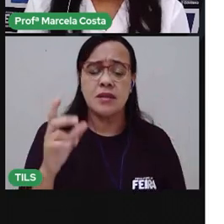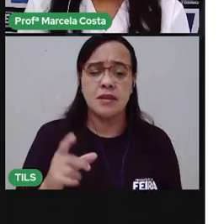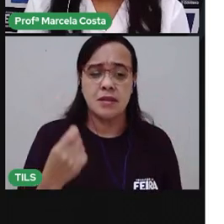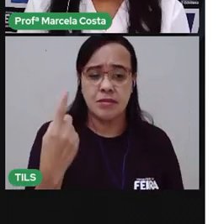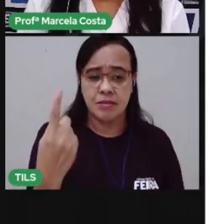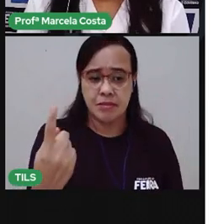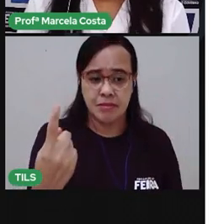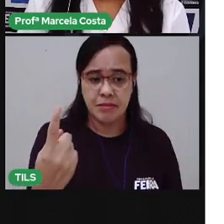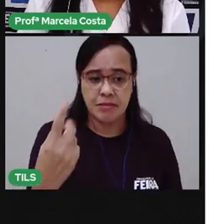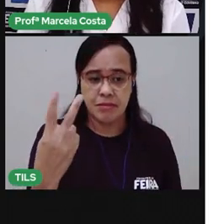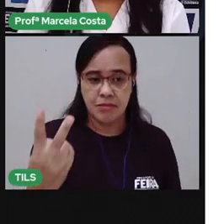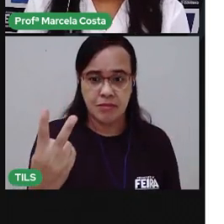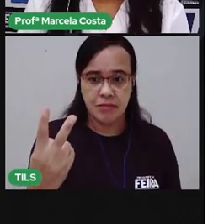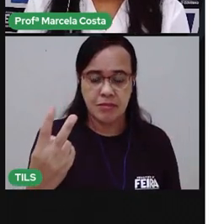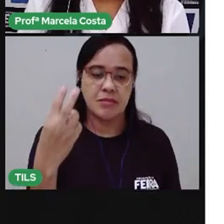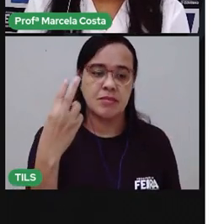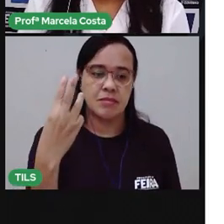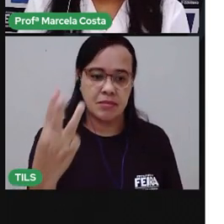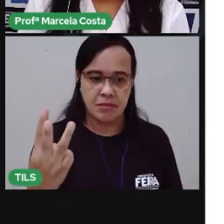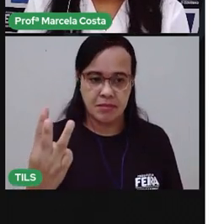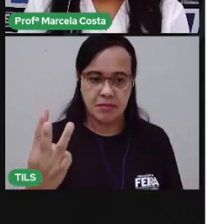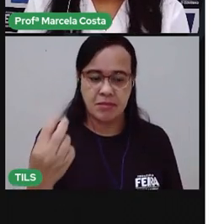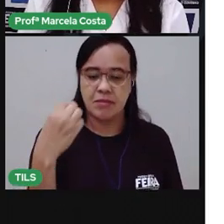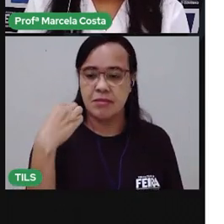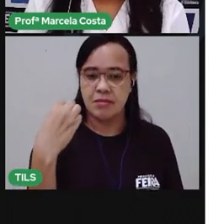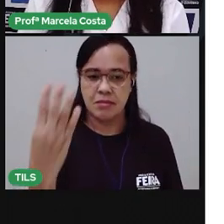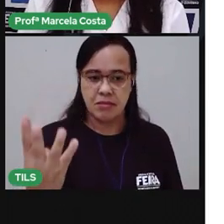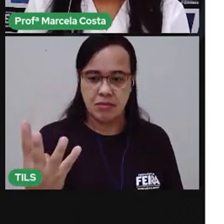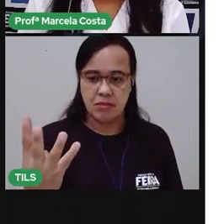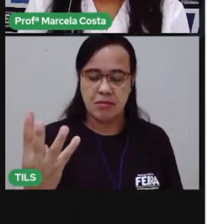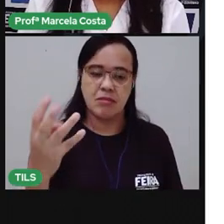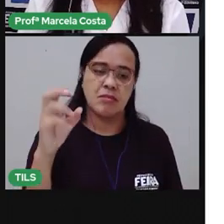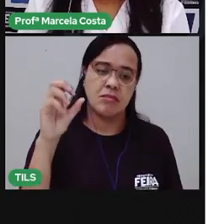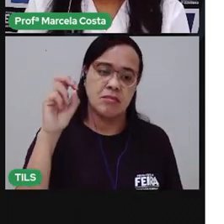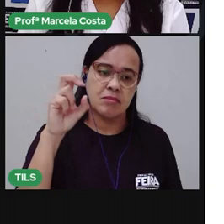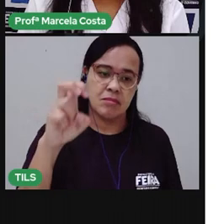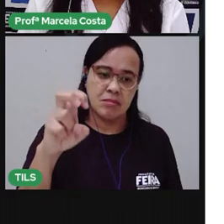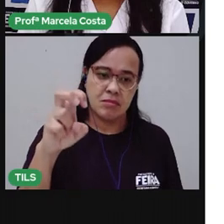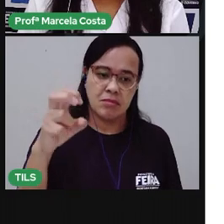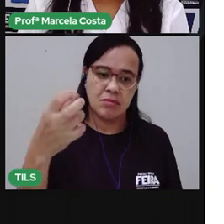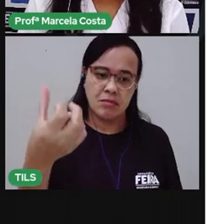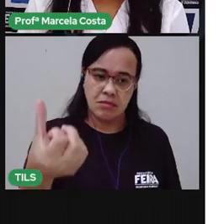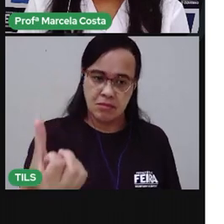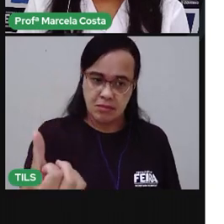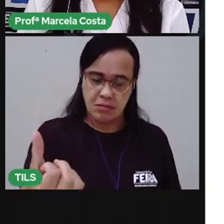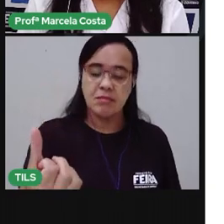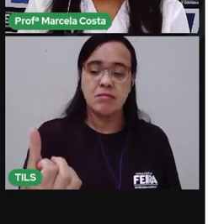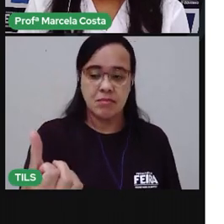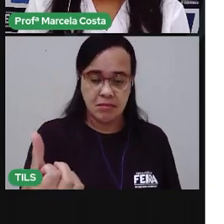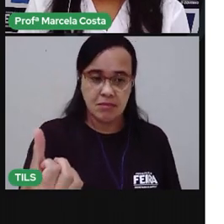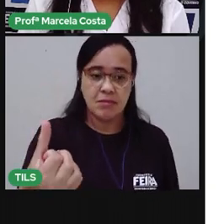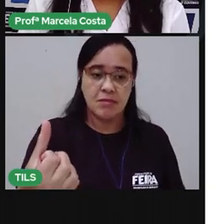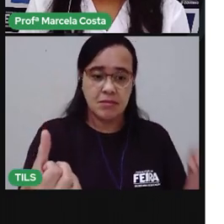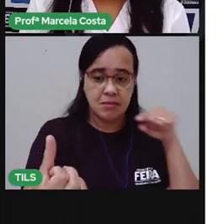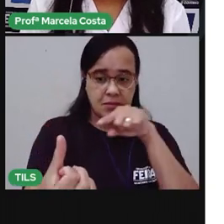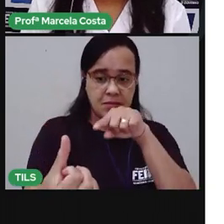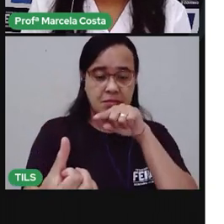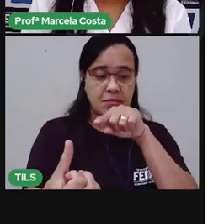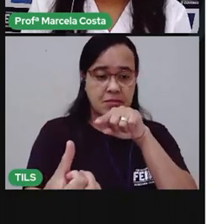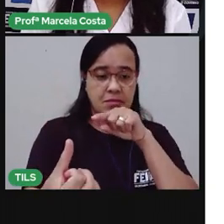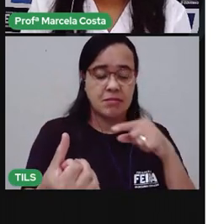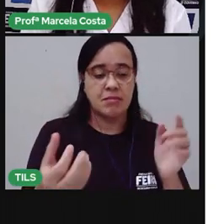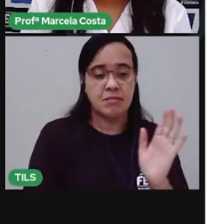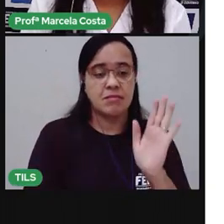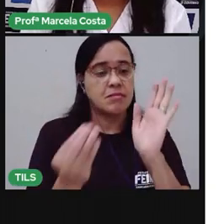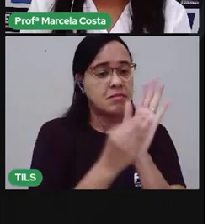uma duas três quatro cinco seis seis livros